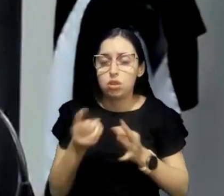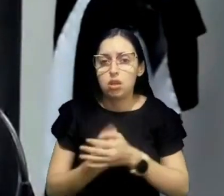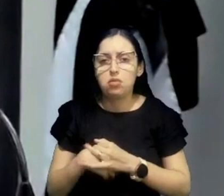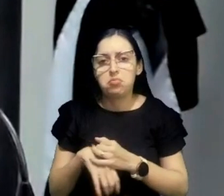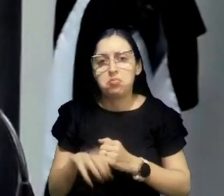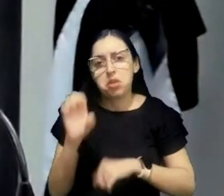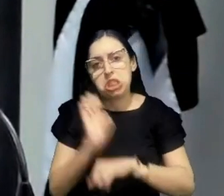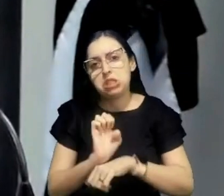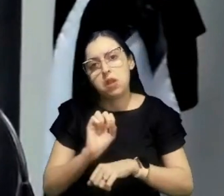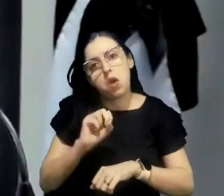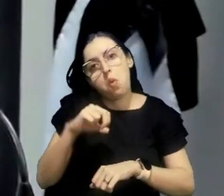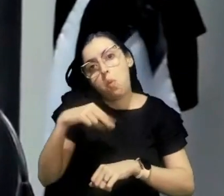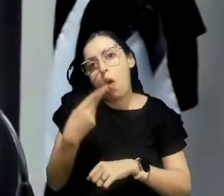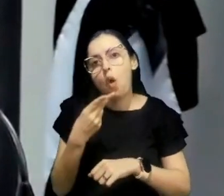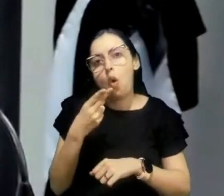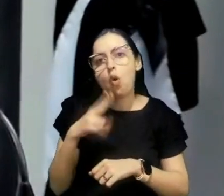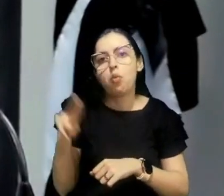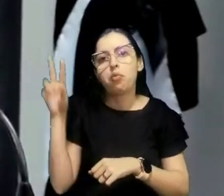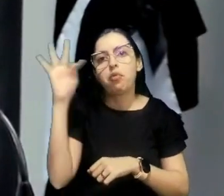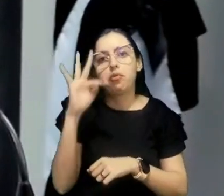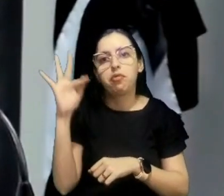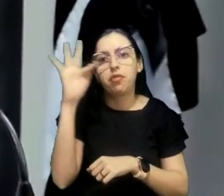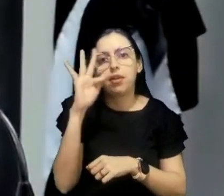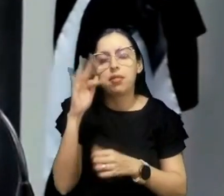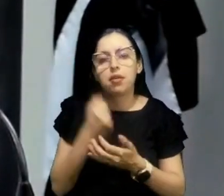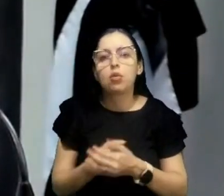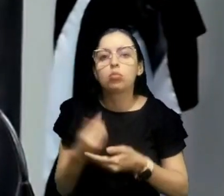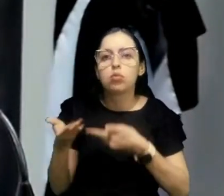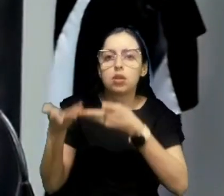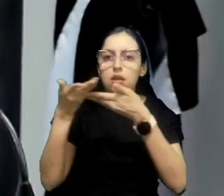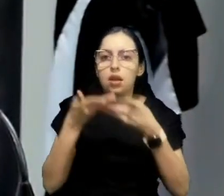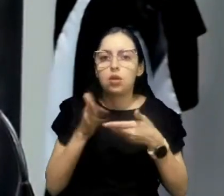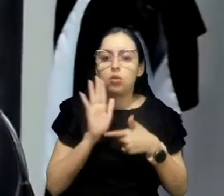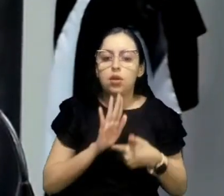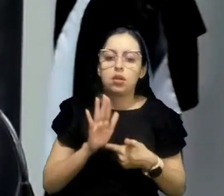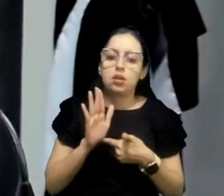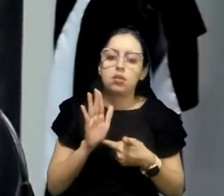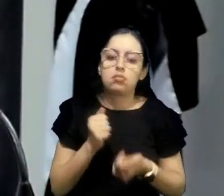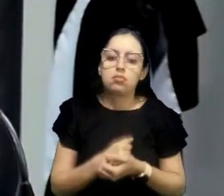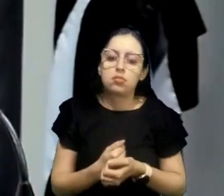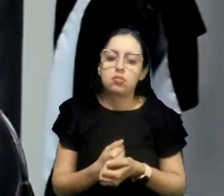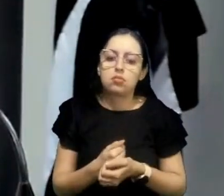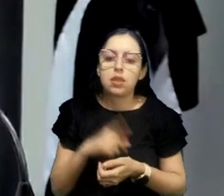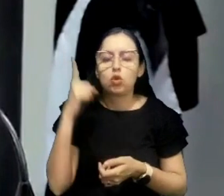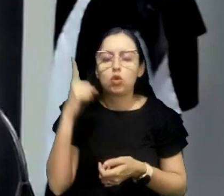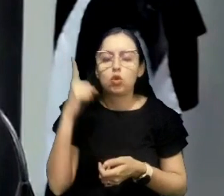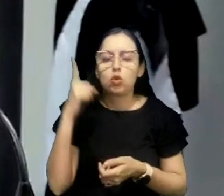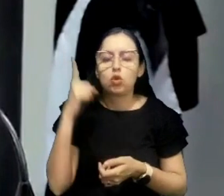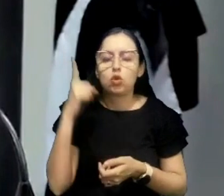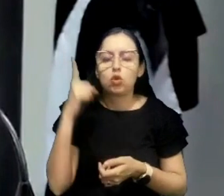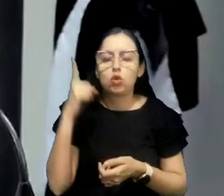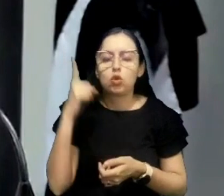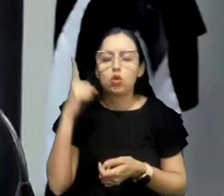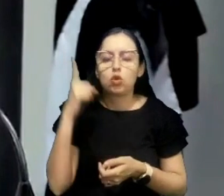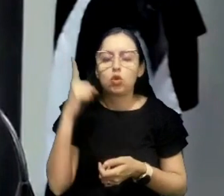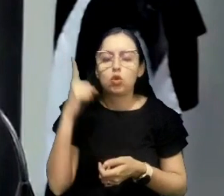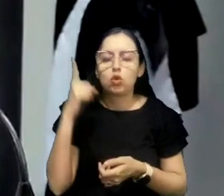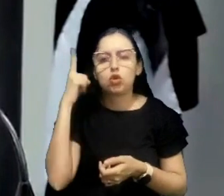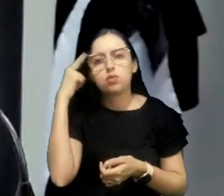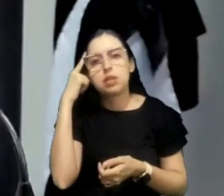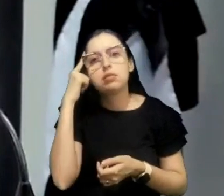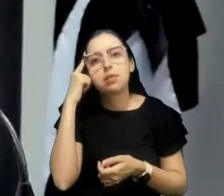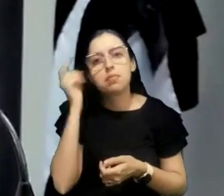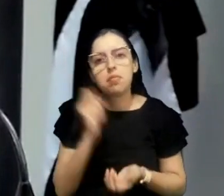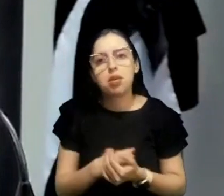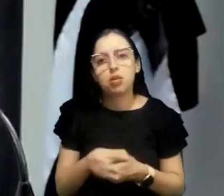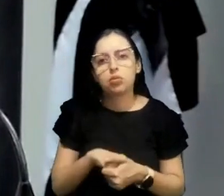estadual ou federal. Então eu trago aqui para vocês algumas reflexões, A doutora Kátia olha para um